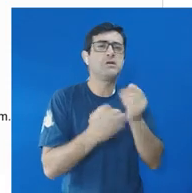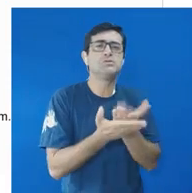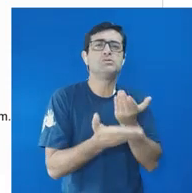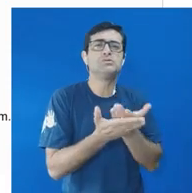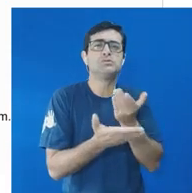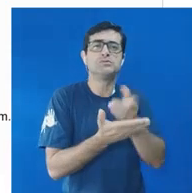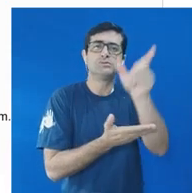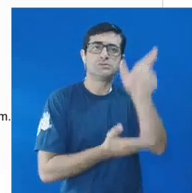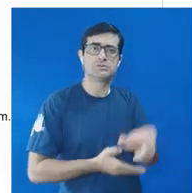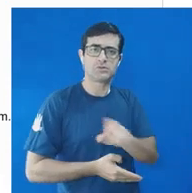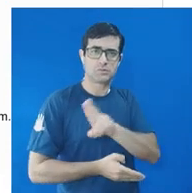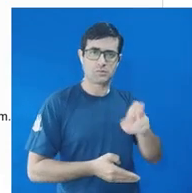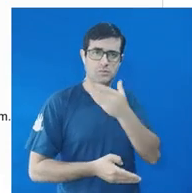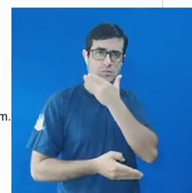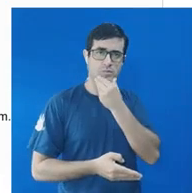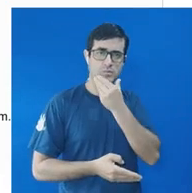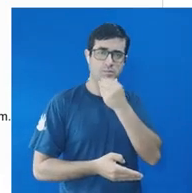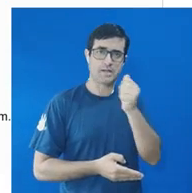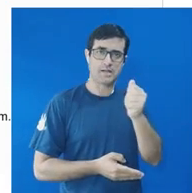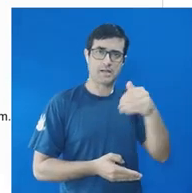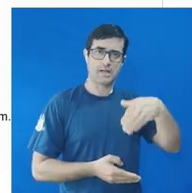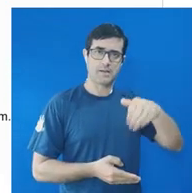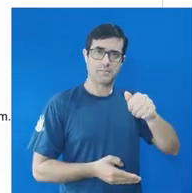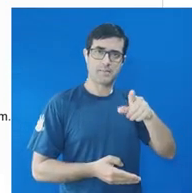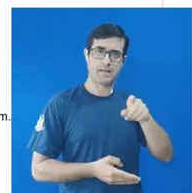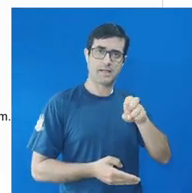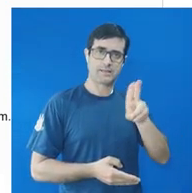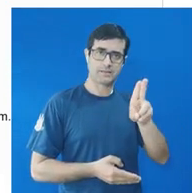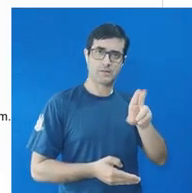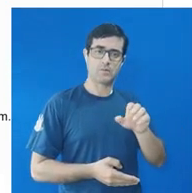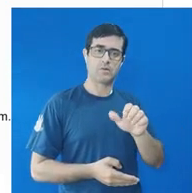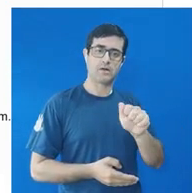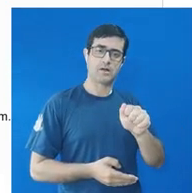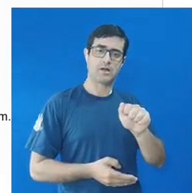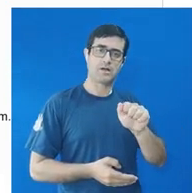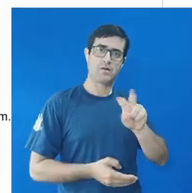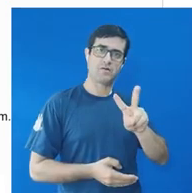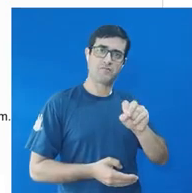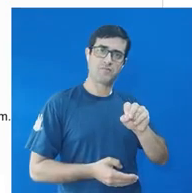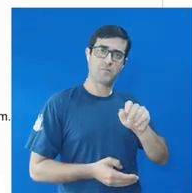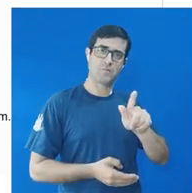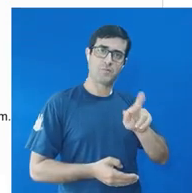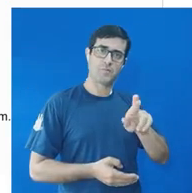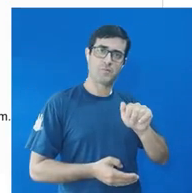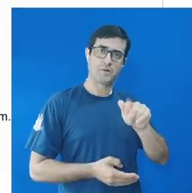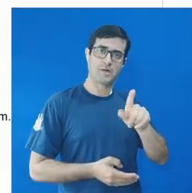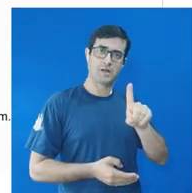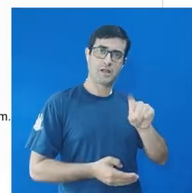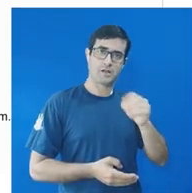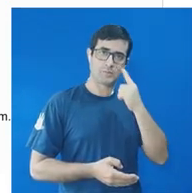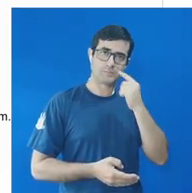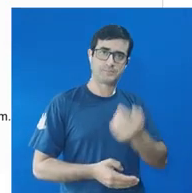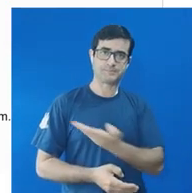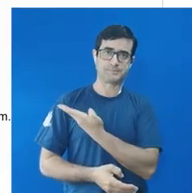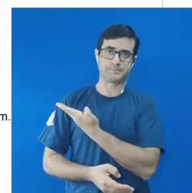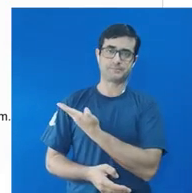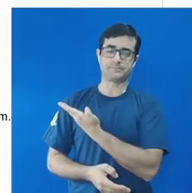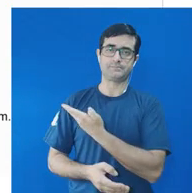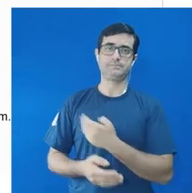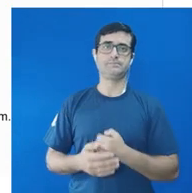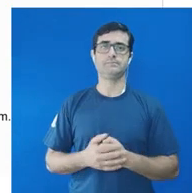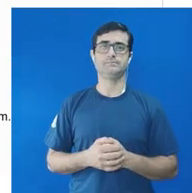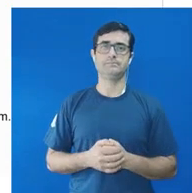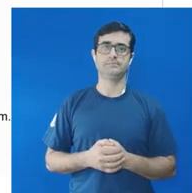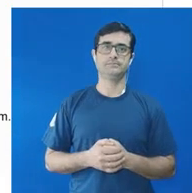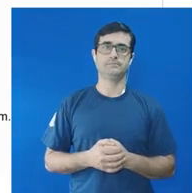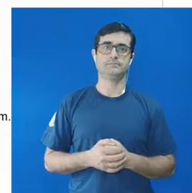foi Amadeu Avogadro, né? O que ele fez? Ele relacionou uma